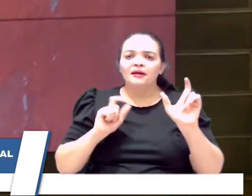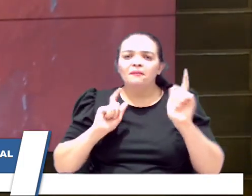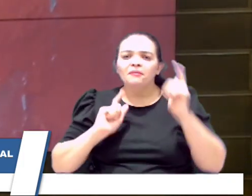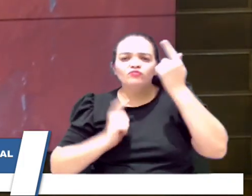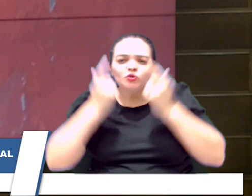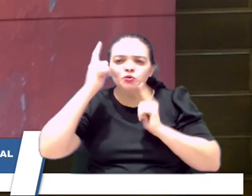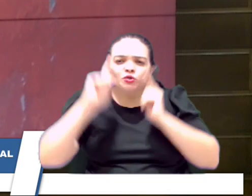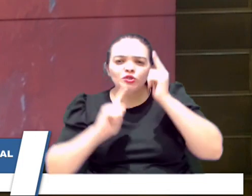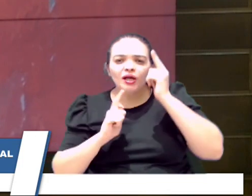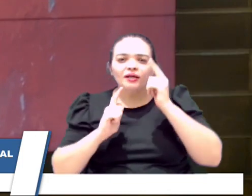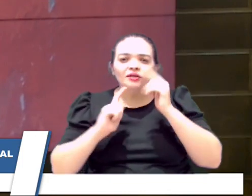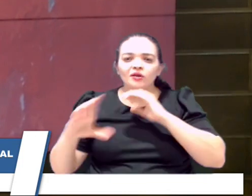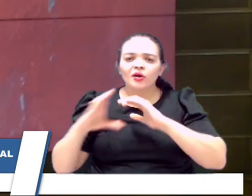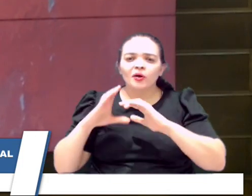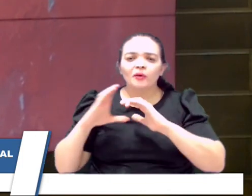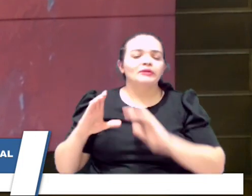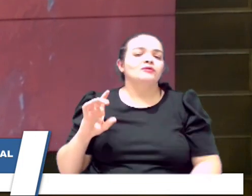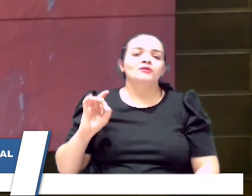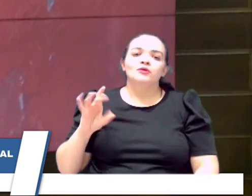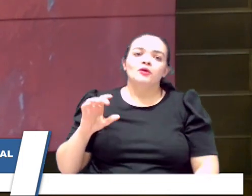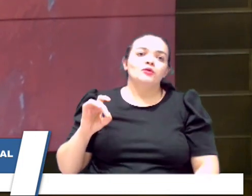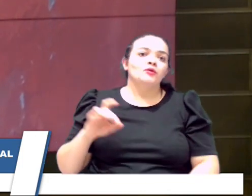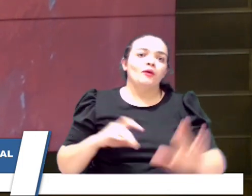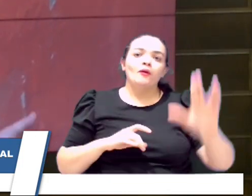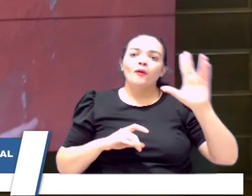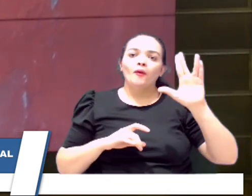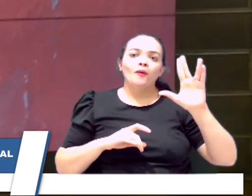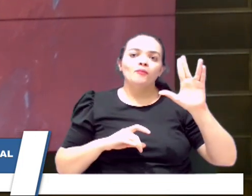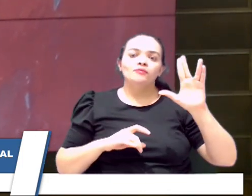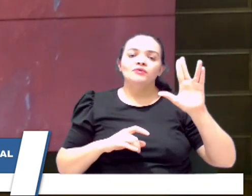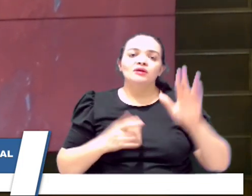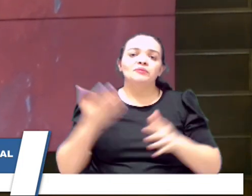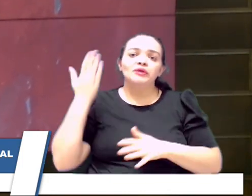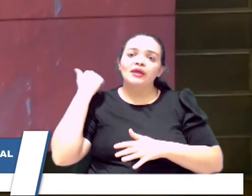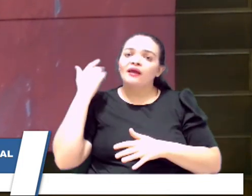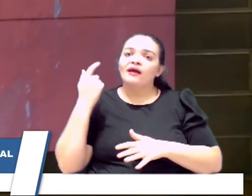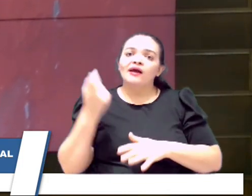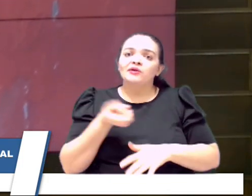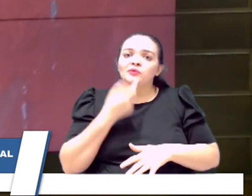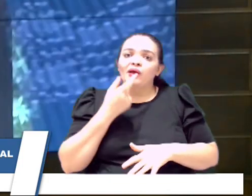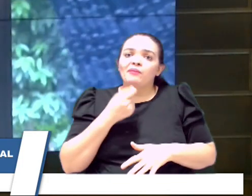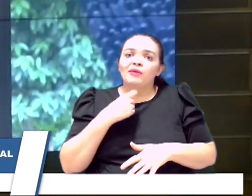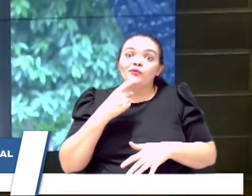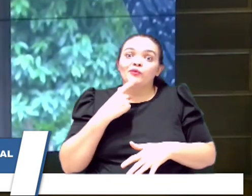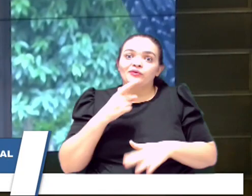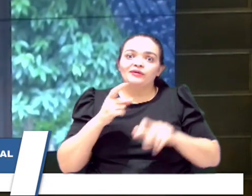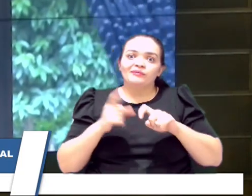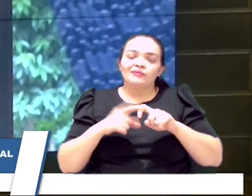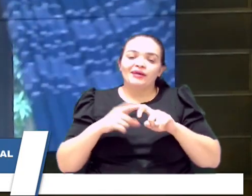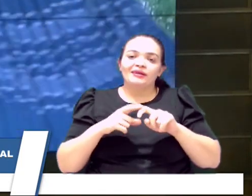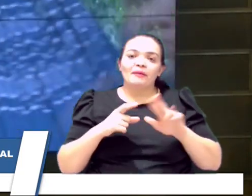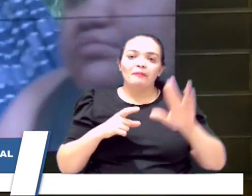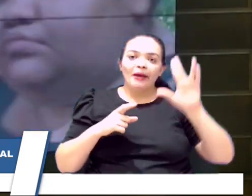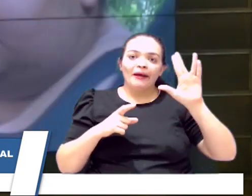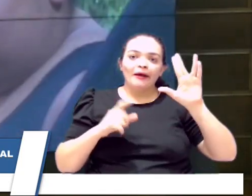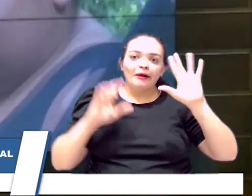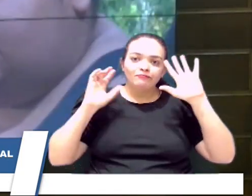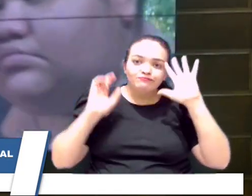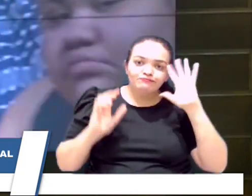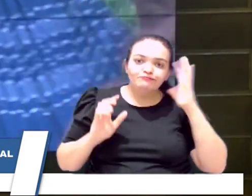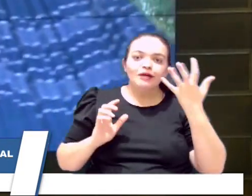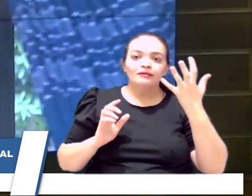E isso eu só tenho a dizer que é através da cannabis, porque nenhum remédio foi capaz de mostrar esse lado da Maiara. A Maiara